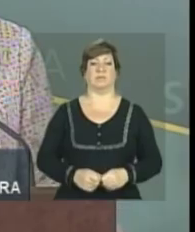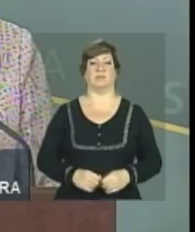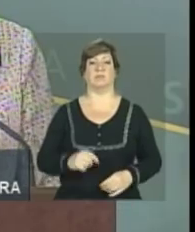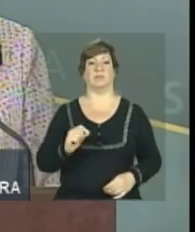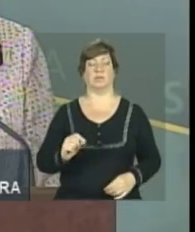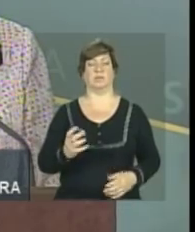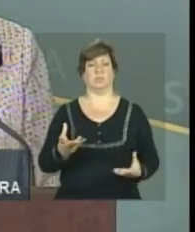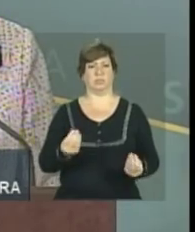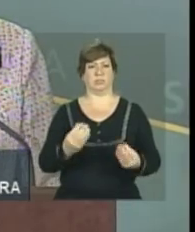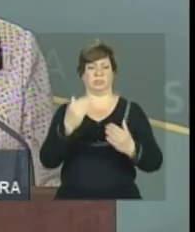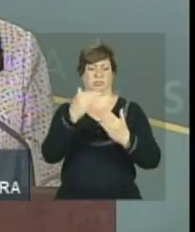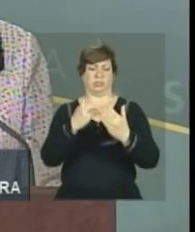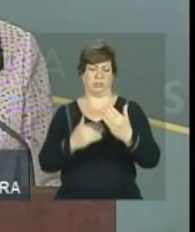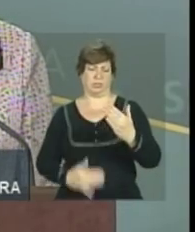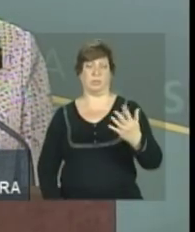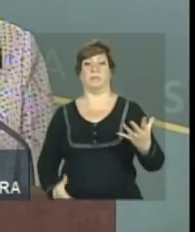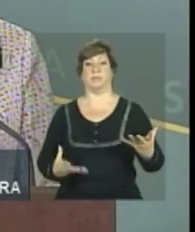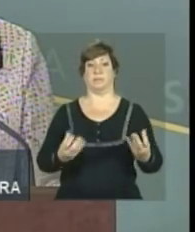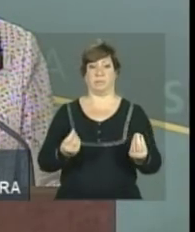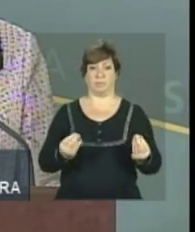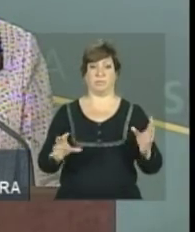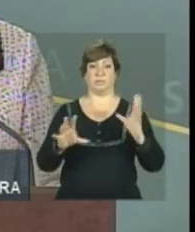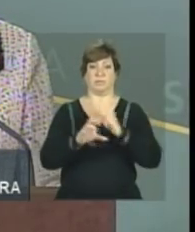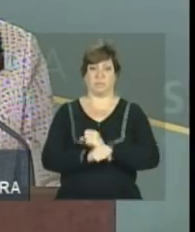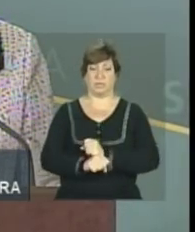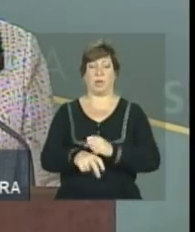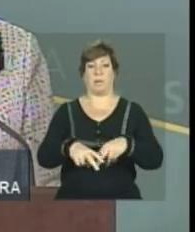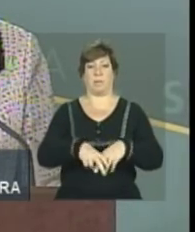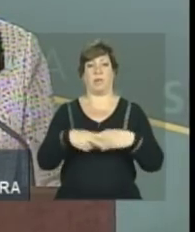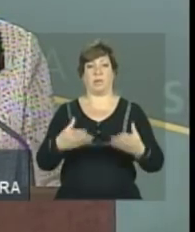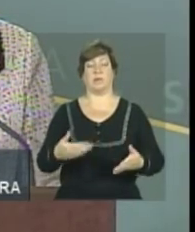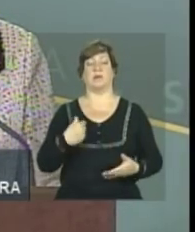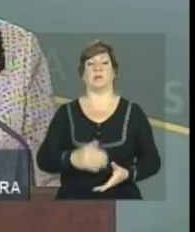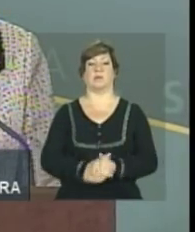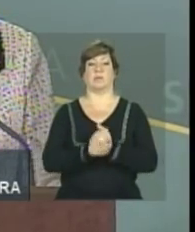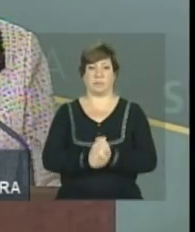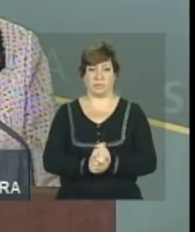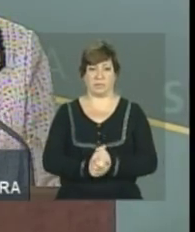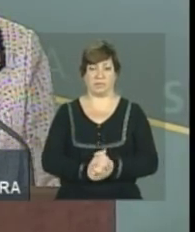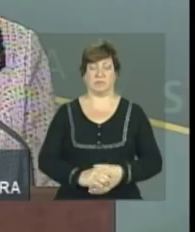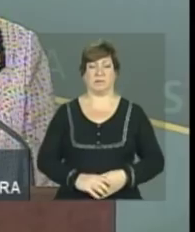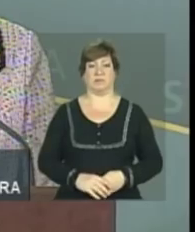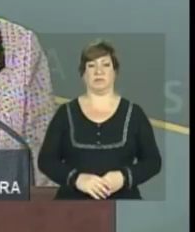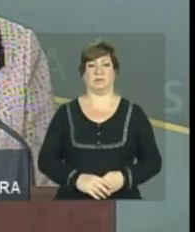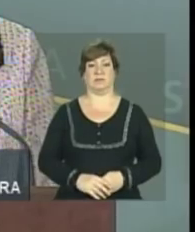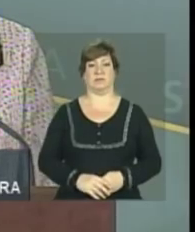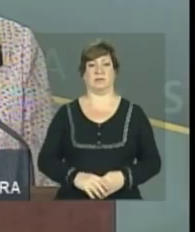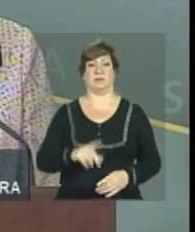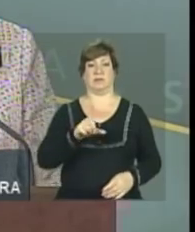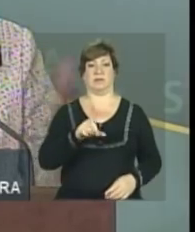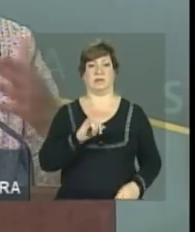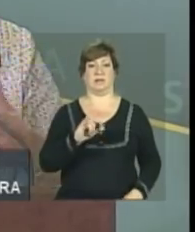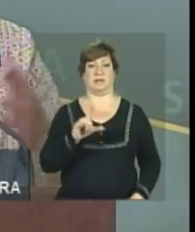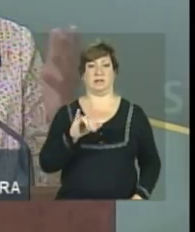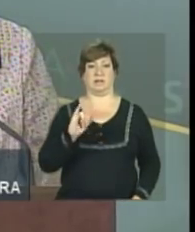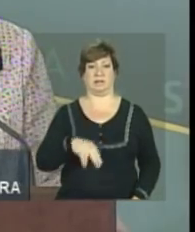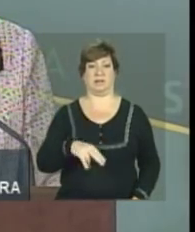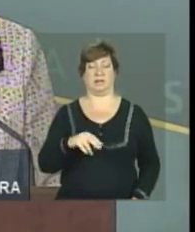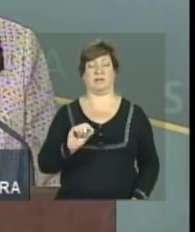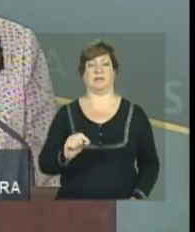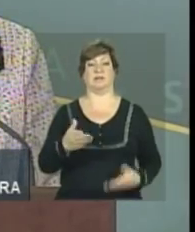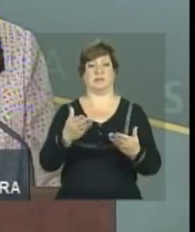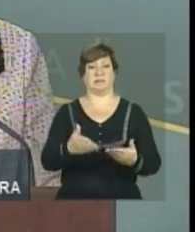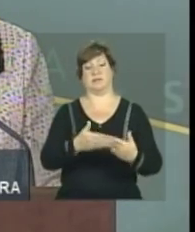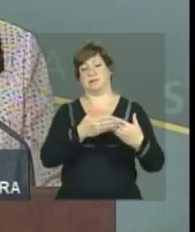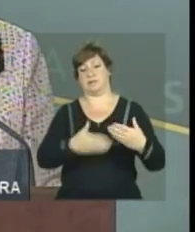número é bastante significativo, por isso eu cumprimentarei a Lilian Sá, em nome de quem cumprimento